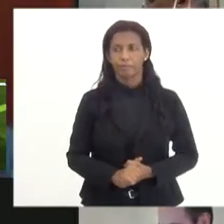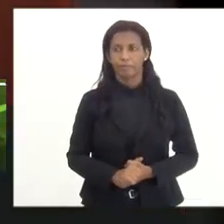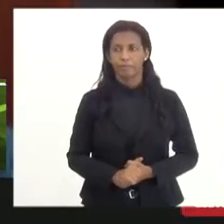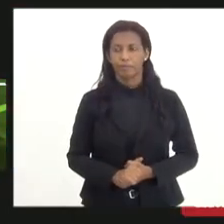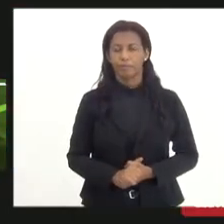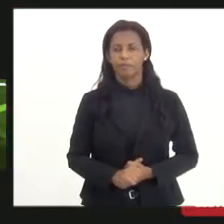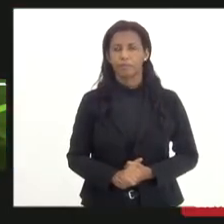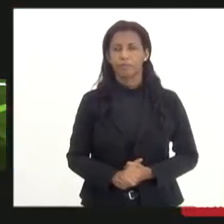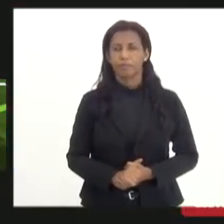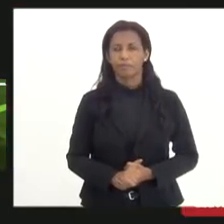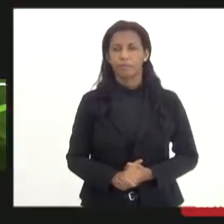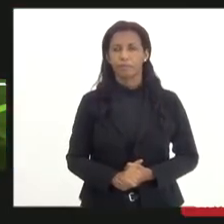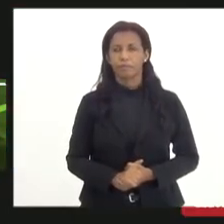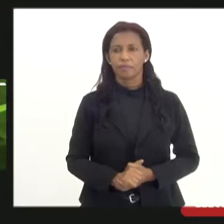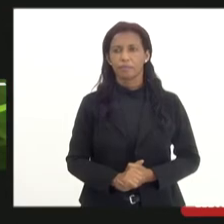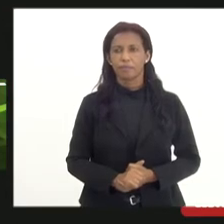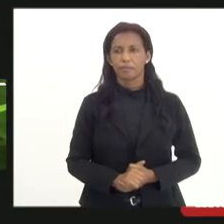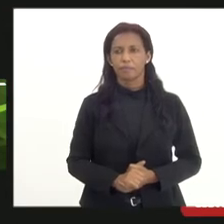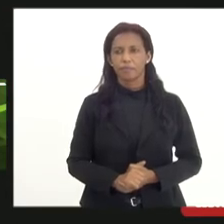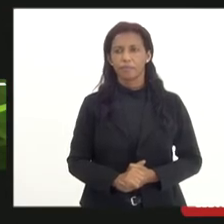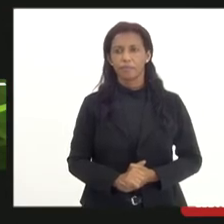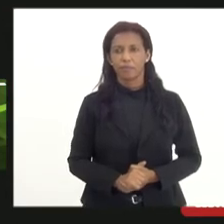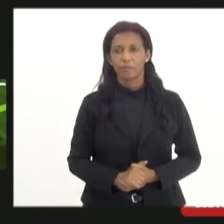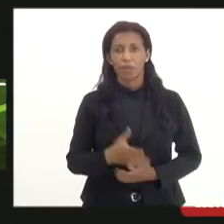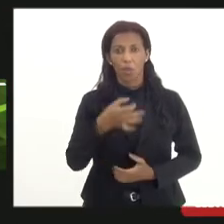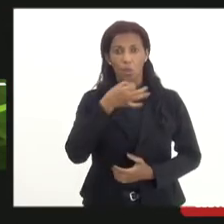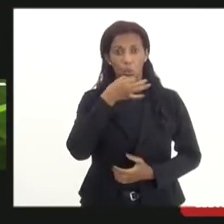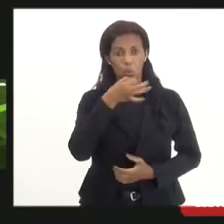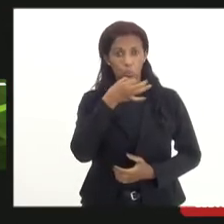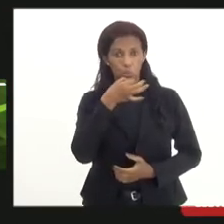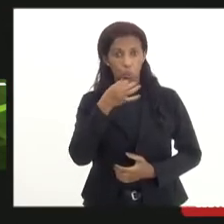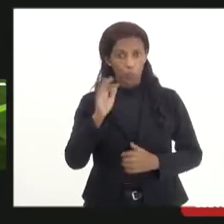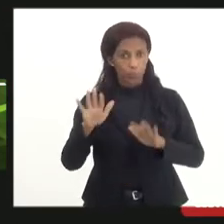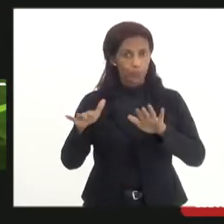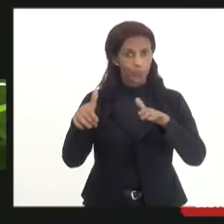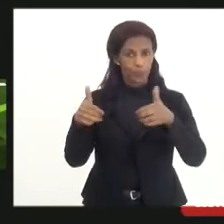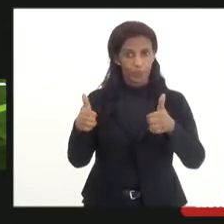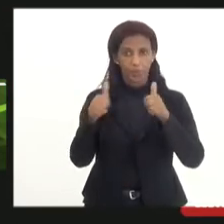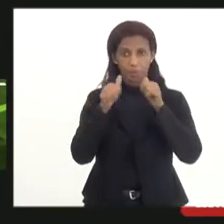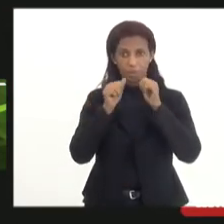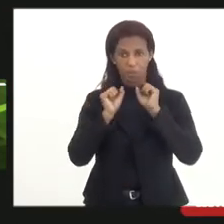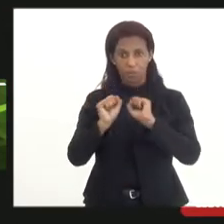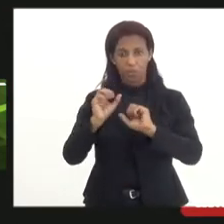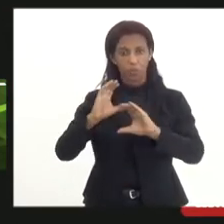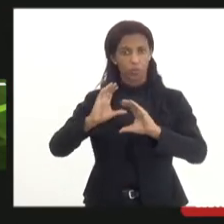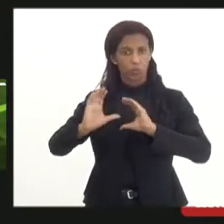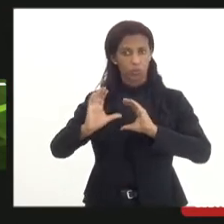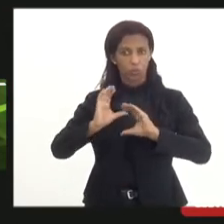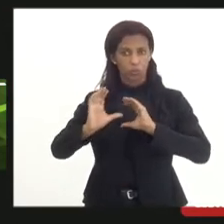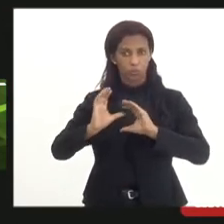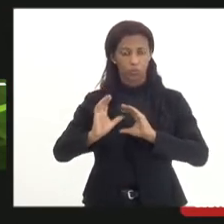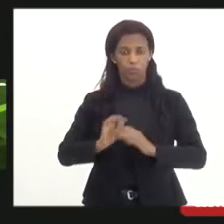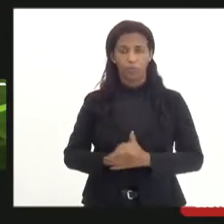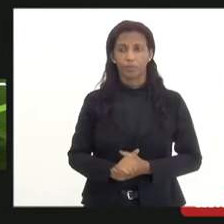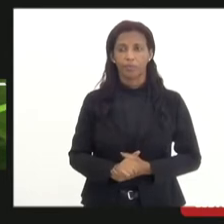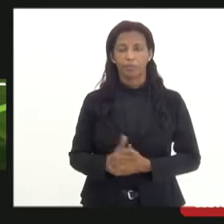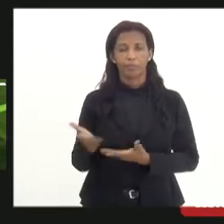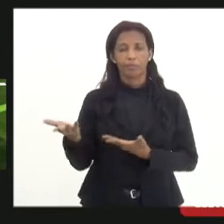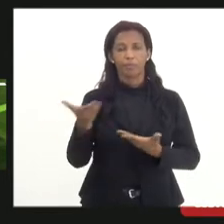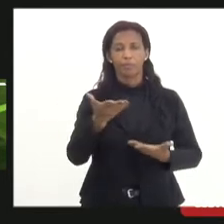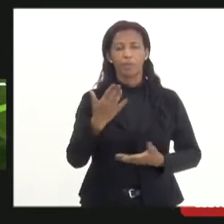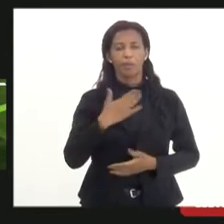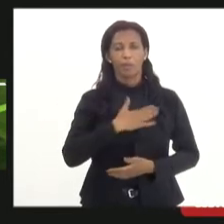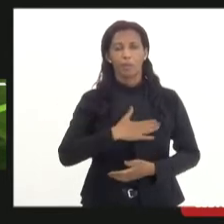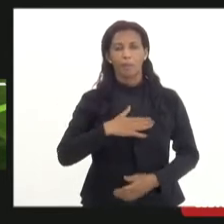O som está saindo. Bom, para vocês, é da assessoria de comunicação. Bem-vinda,